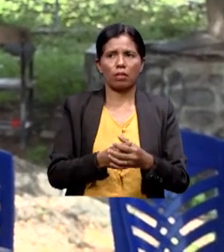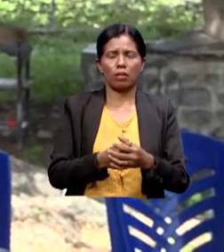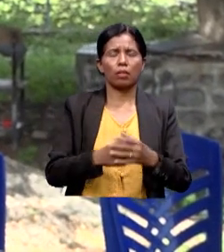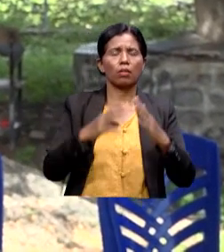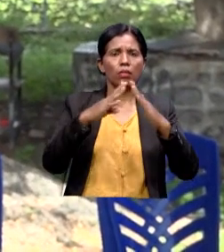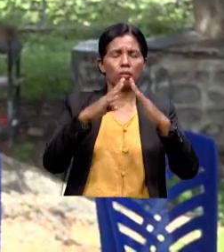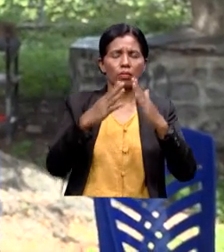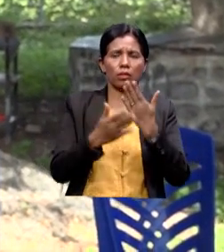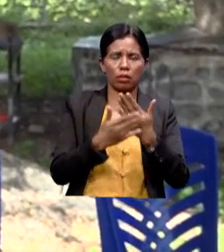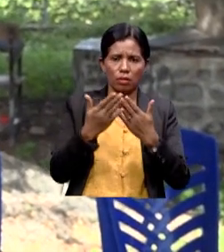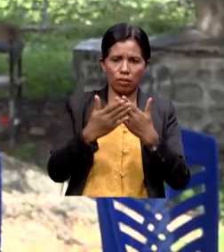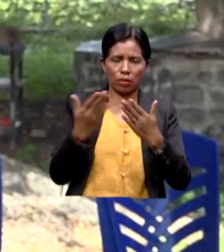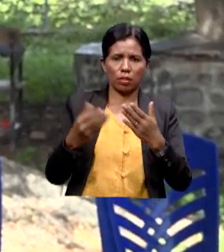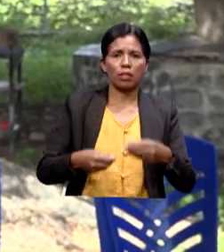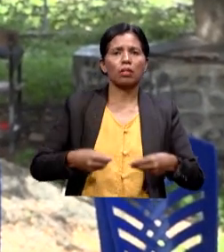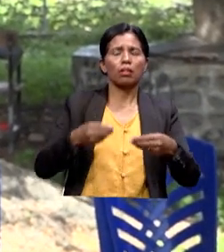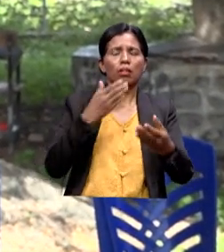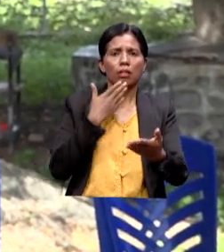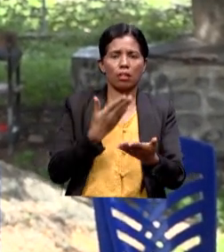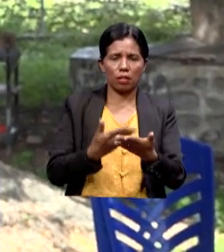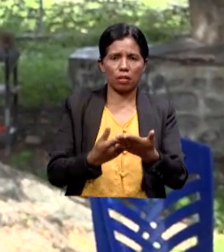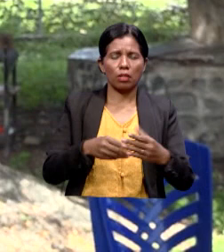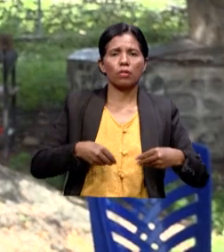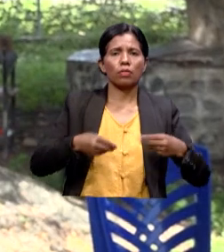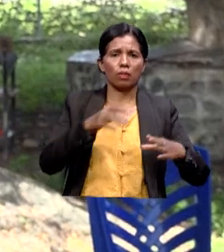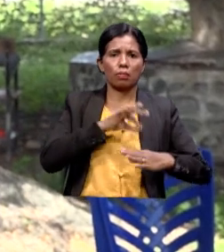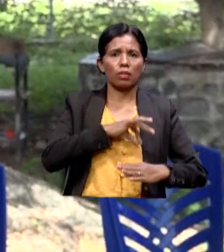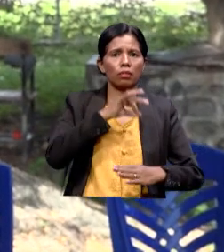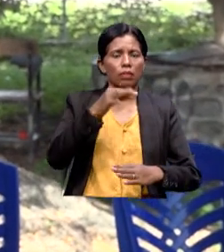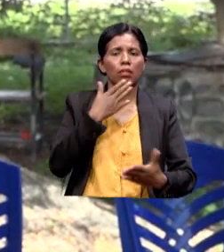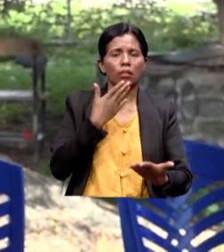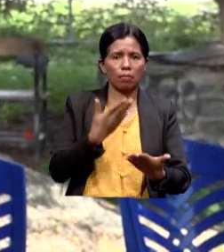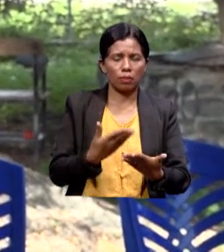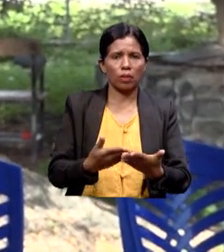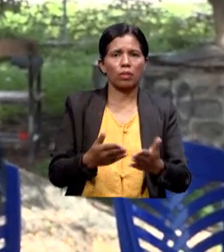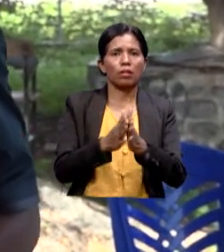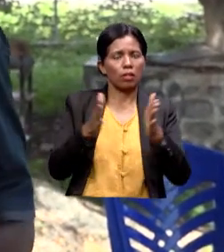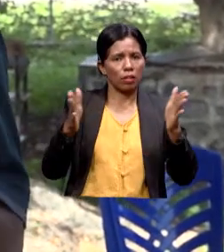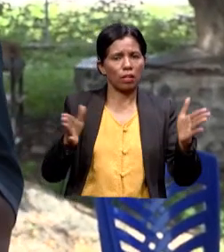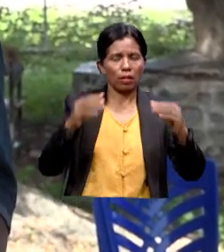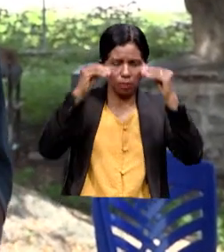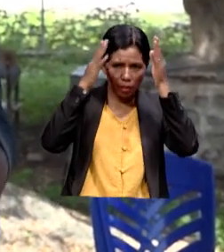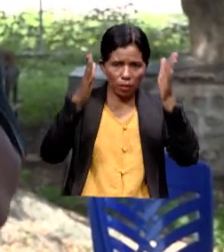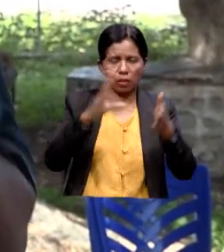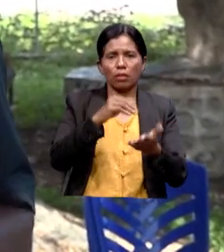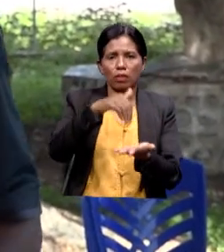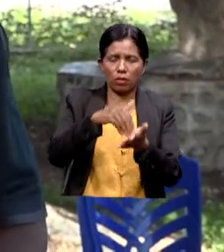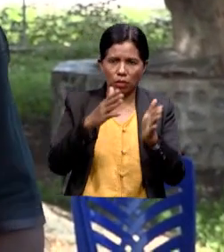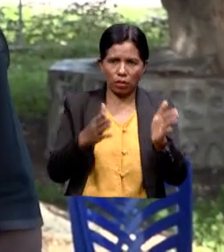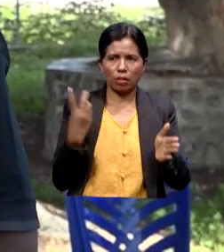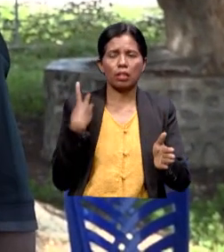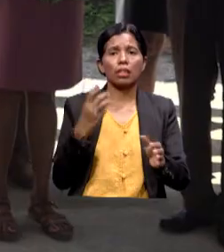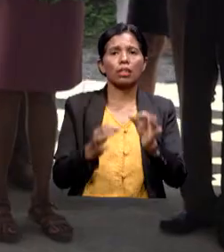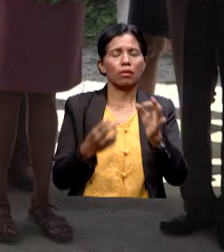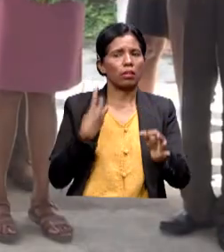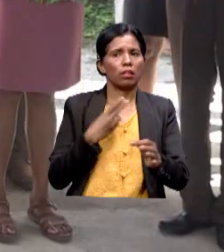simples, mas bem nenhuma função, nenhuma benefício nem pode ter para mestre Sira, para a instituição, quando e está utilizado de